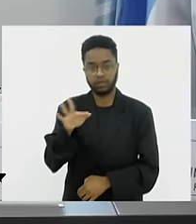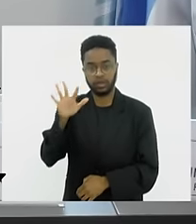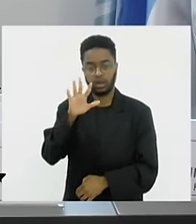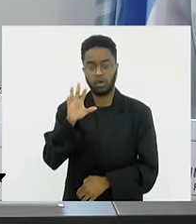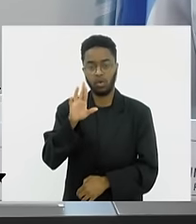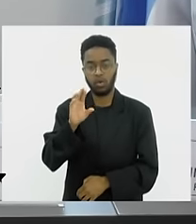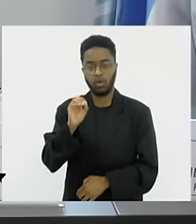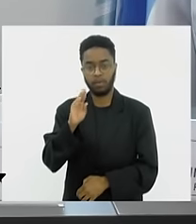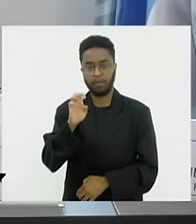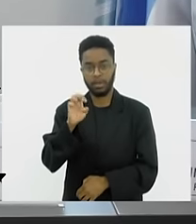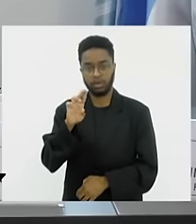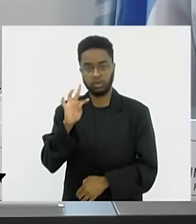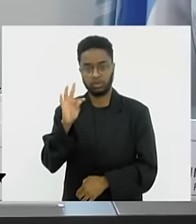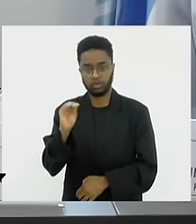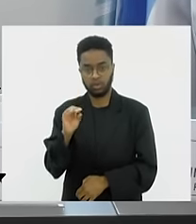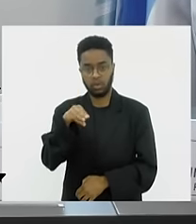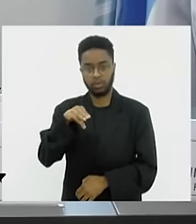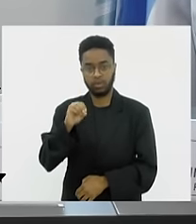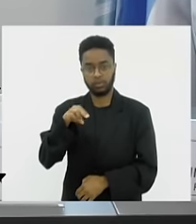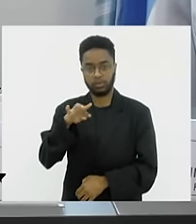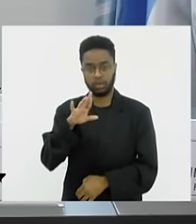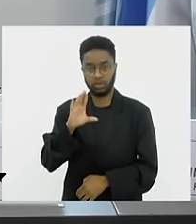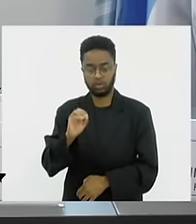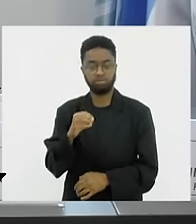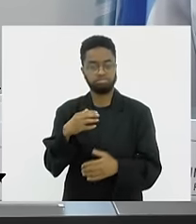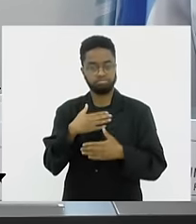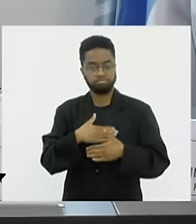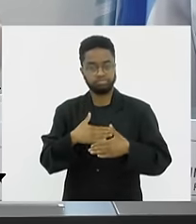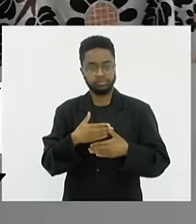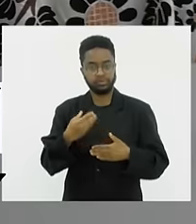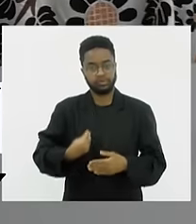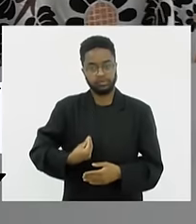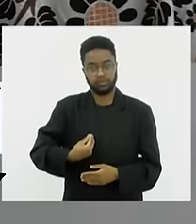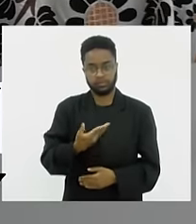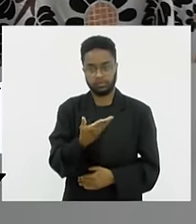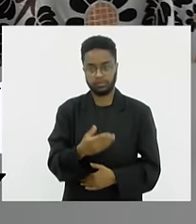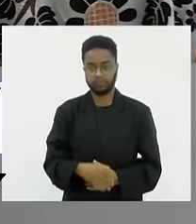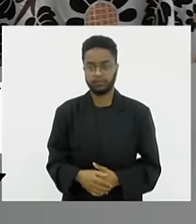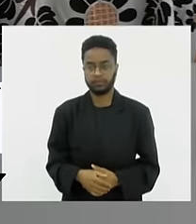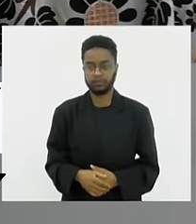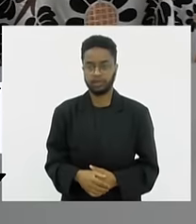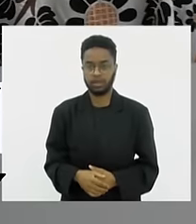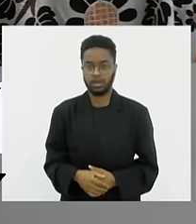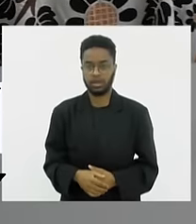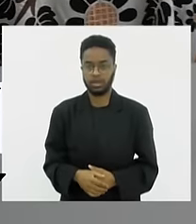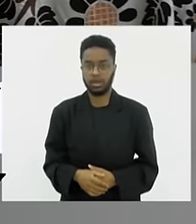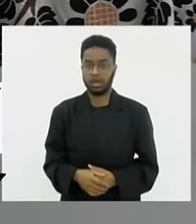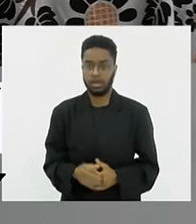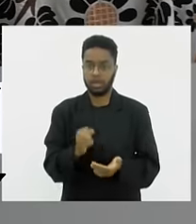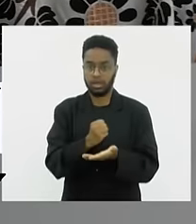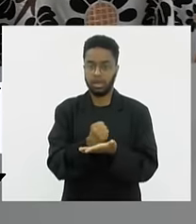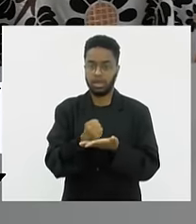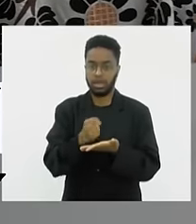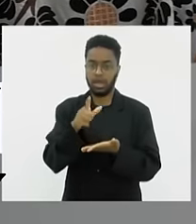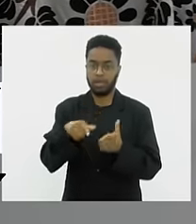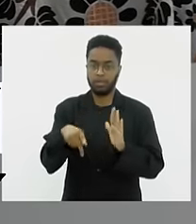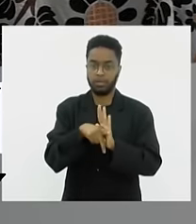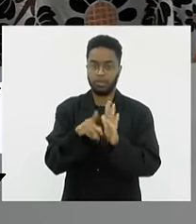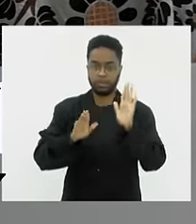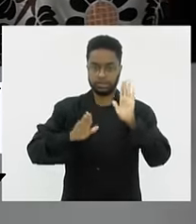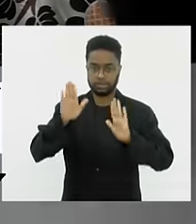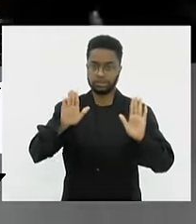deputado federal Roberto Monteiro, muito nos honra a sua presença. Deputado, é o que está valendo, que ocorreu a licitação. Ele está